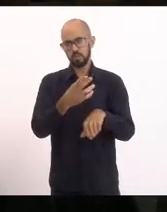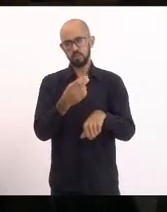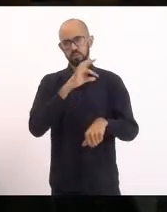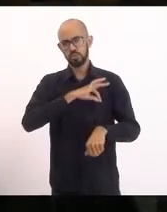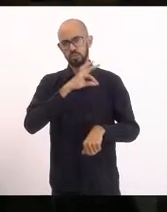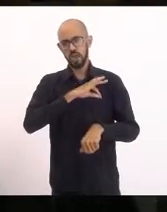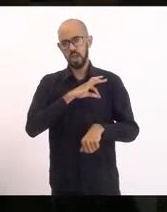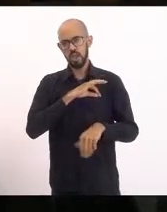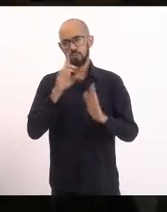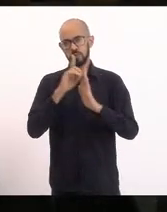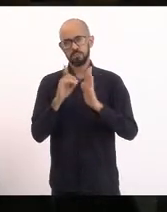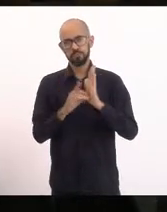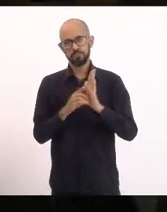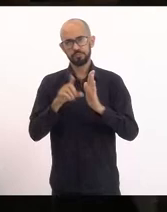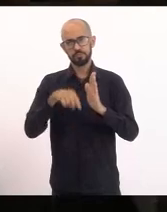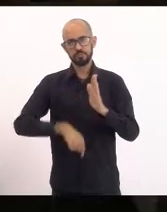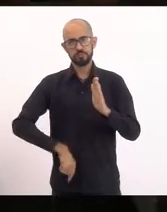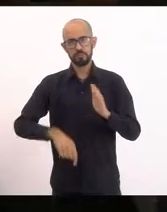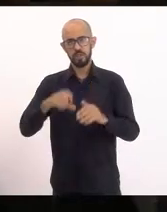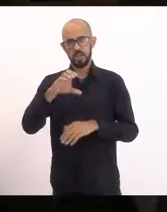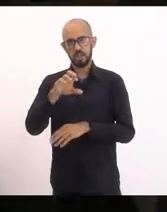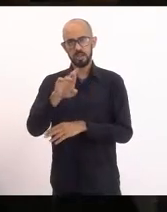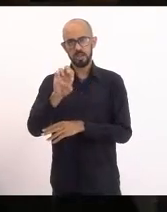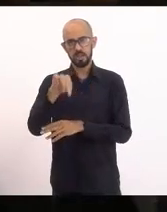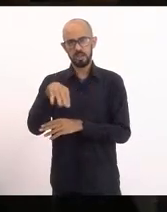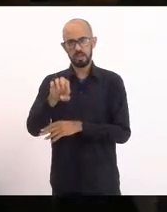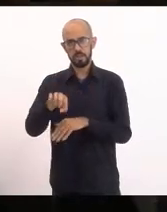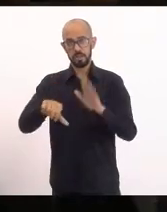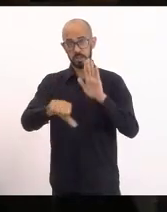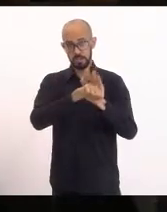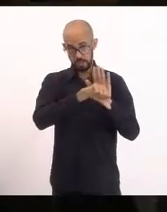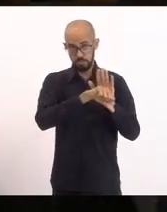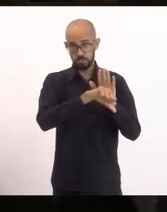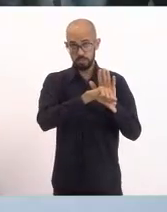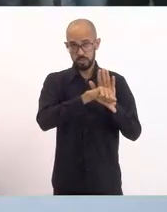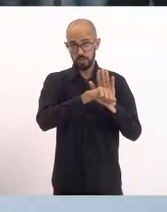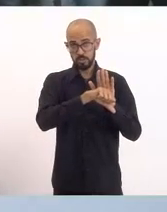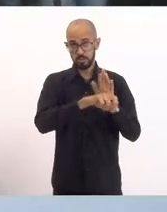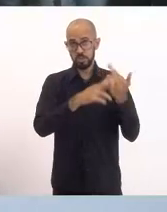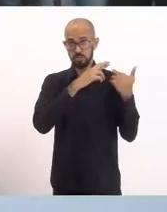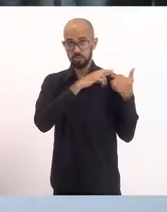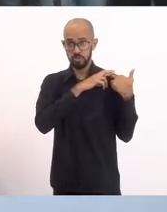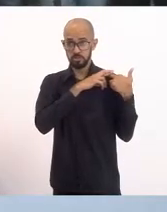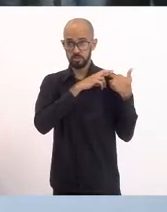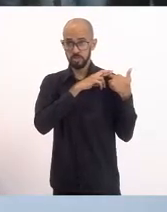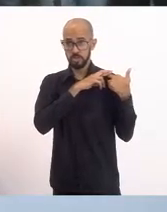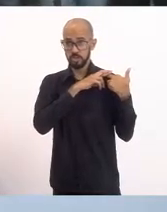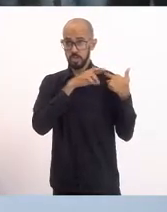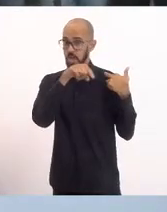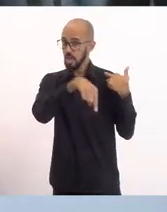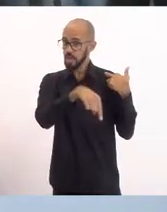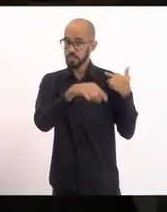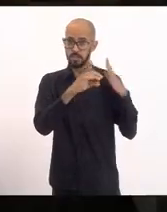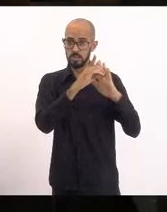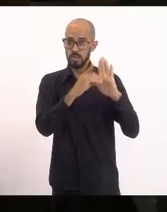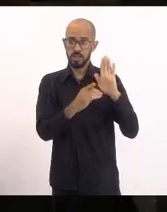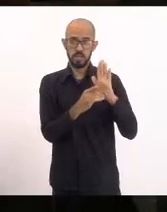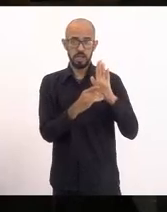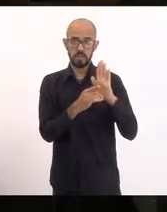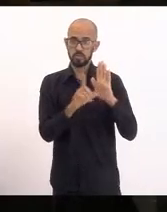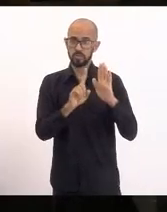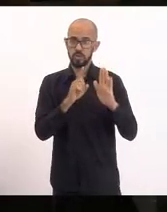crime de responsabilidade, senhor presidente. Esse decreto não resiste a